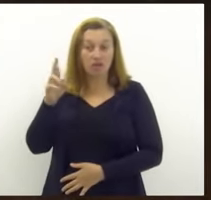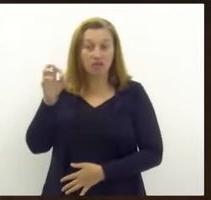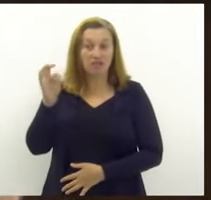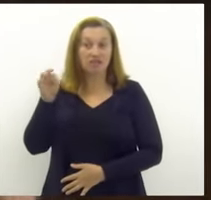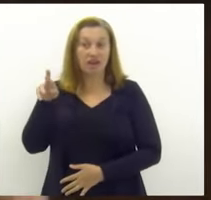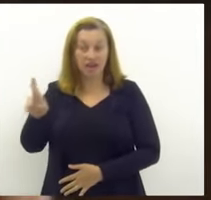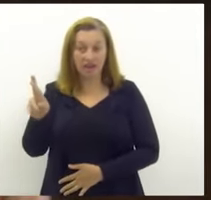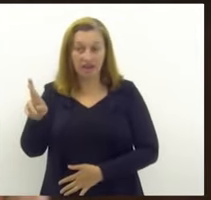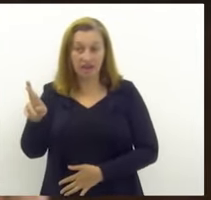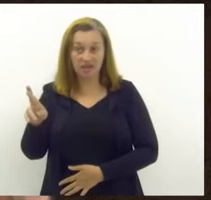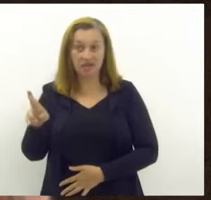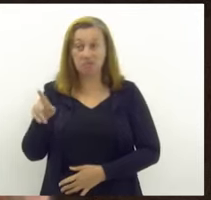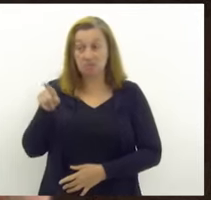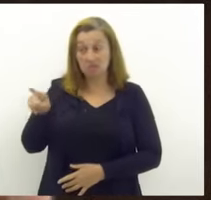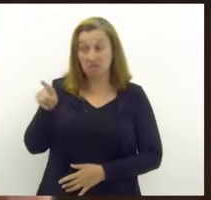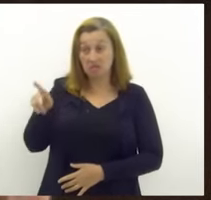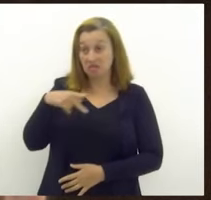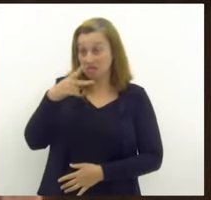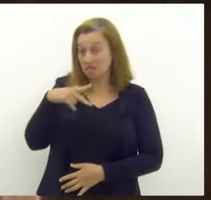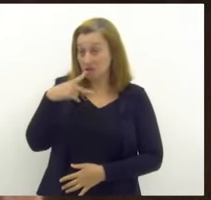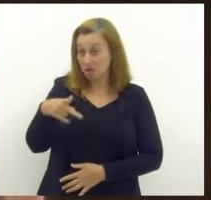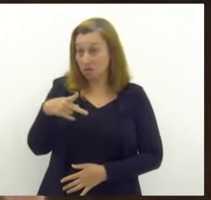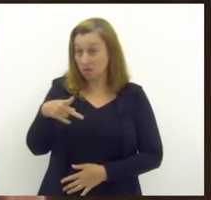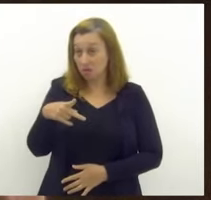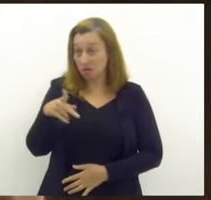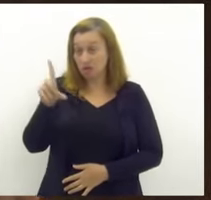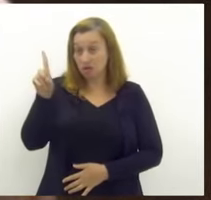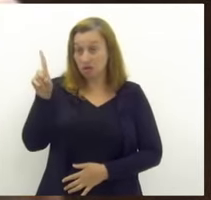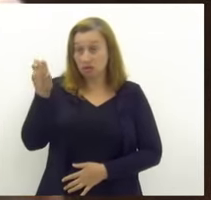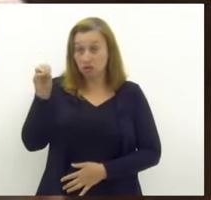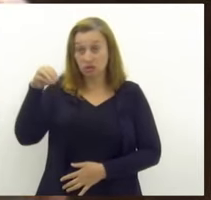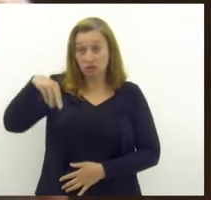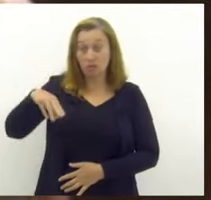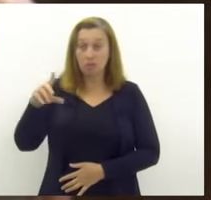ele falou aqui em Dom Mauro